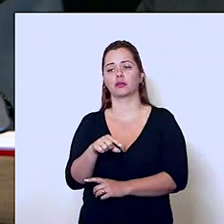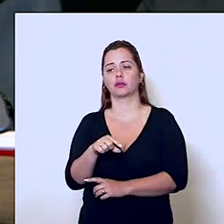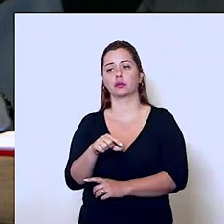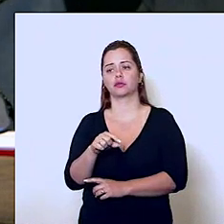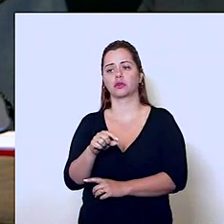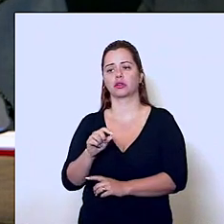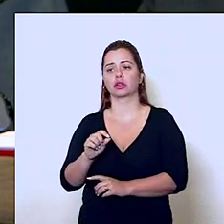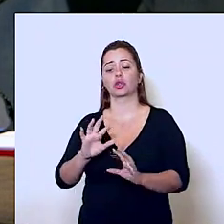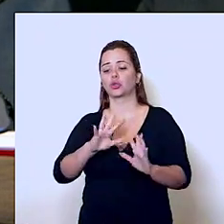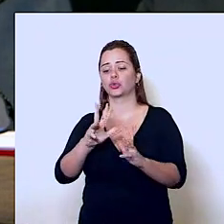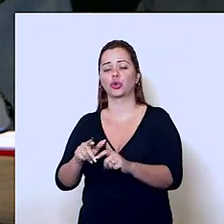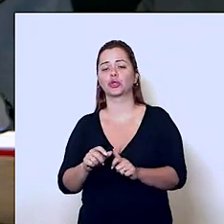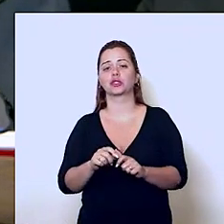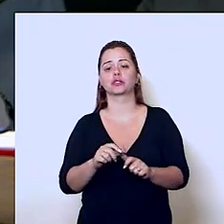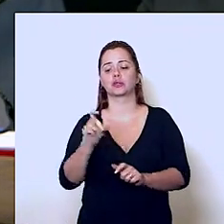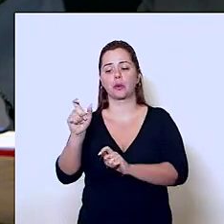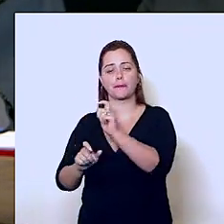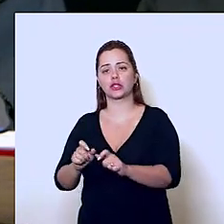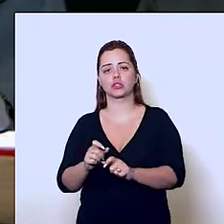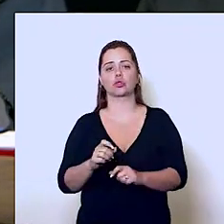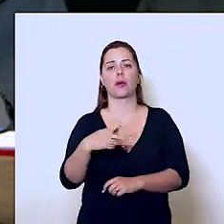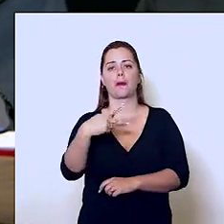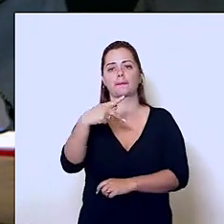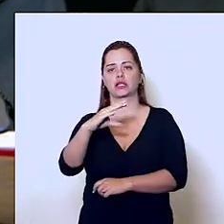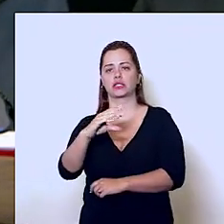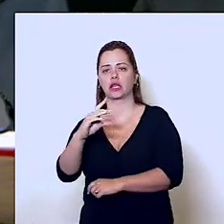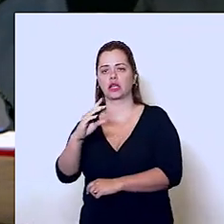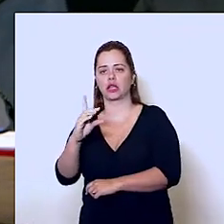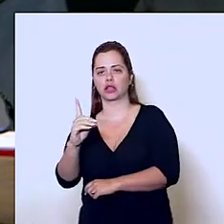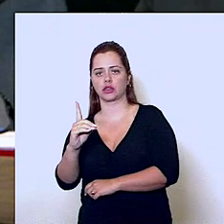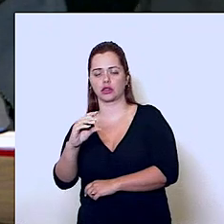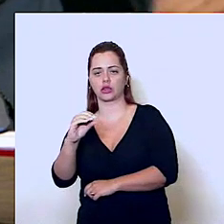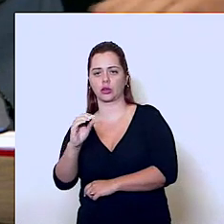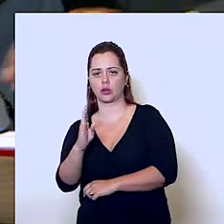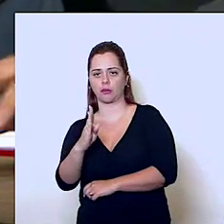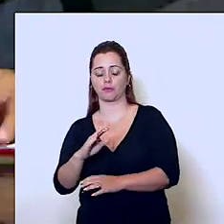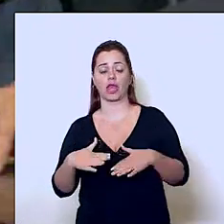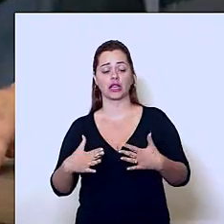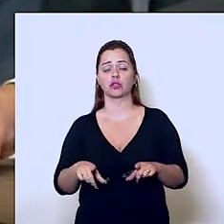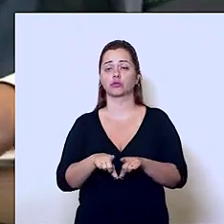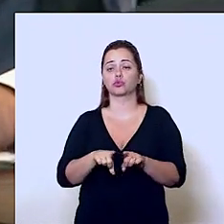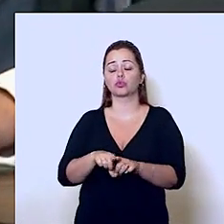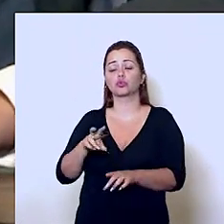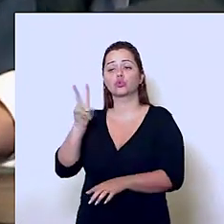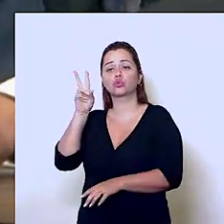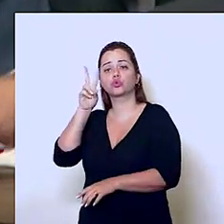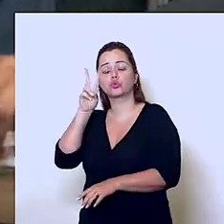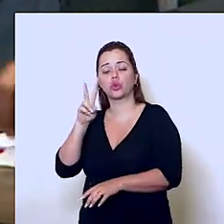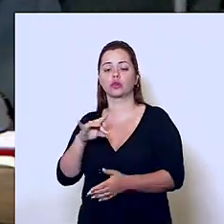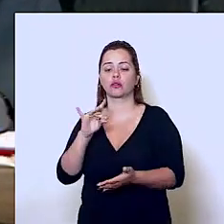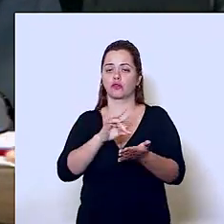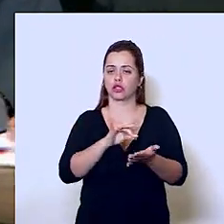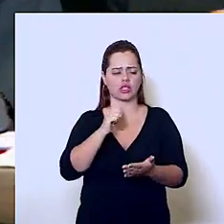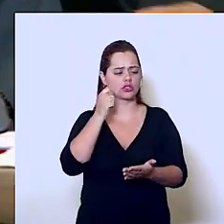que aconteceu. Bom, então essas as histórias, quer dizer, um pouco o problema com a legitimidade, que as decisões dele da